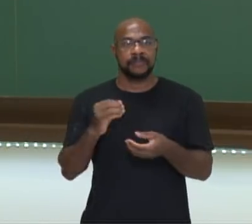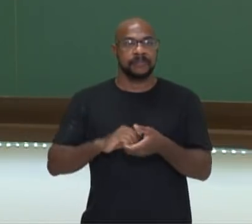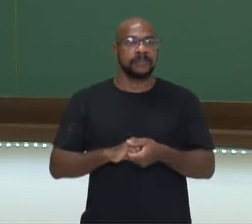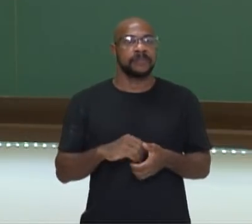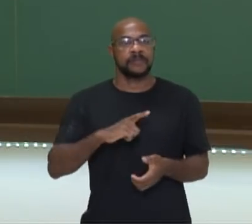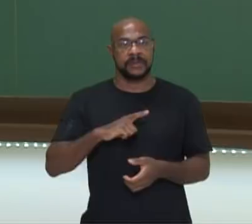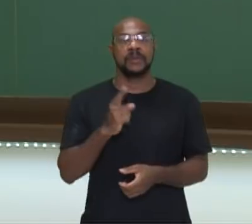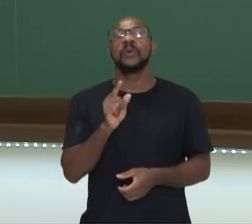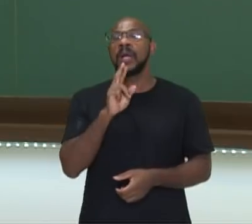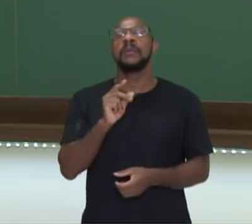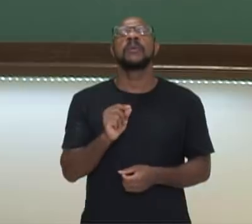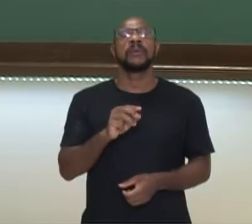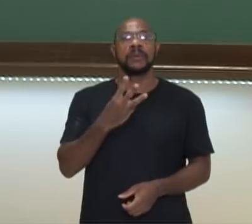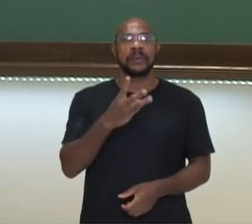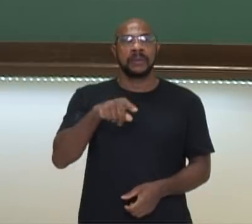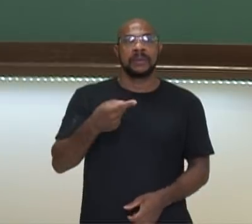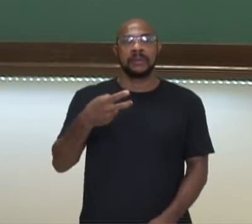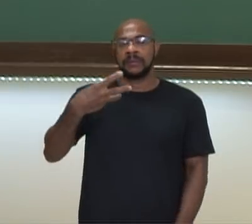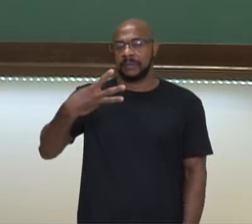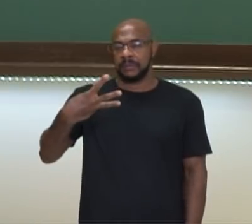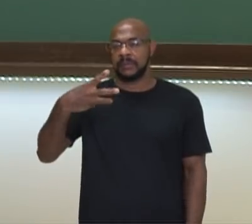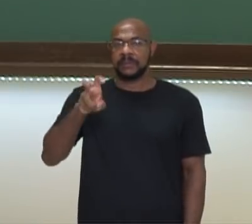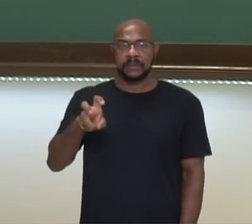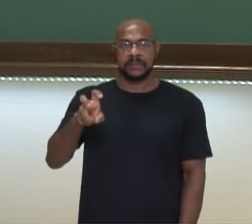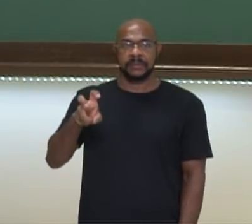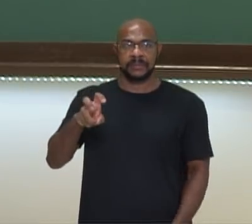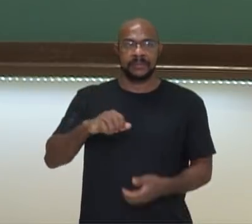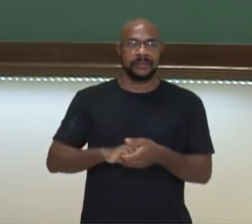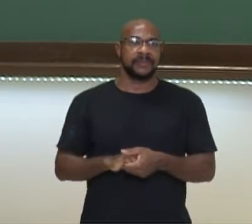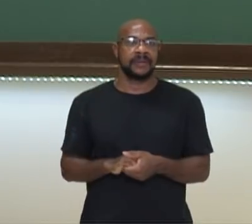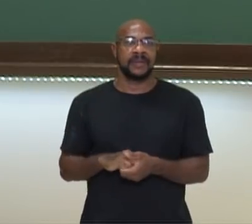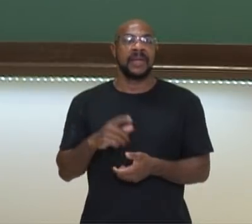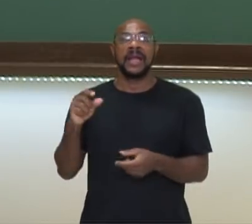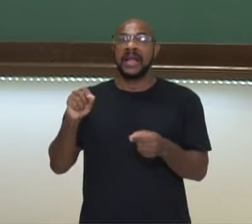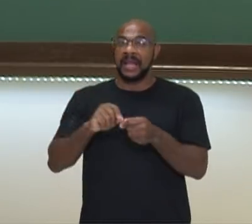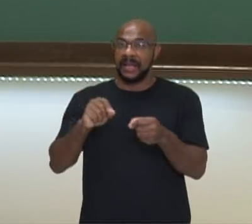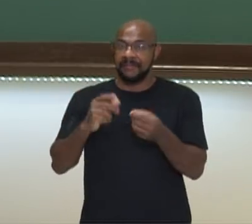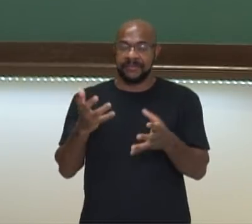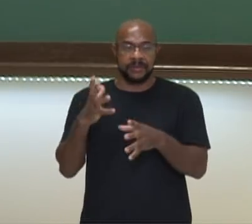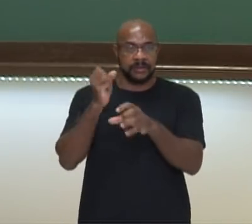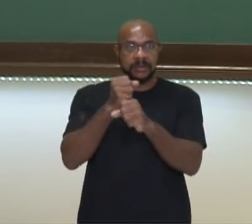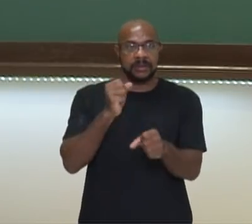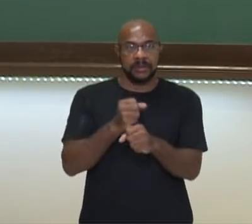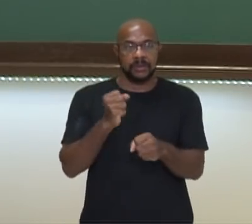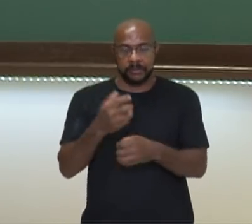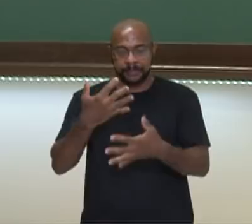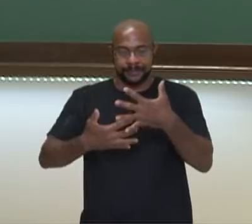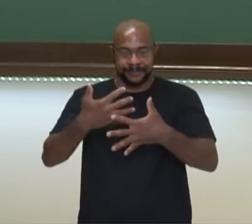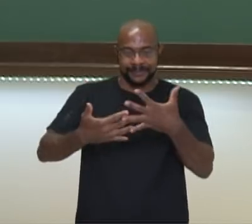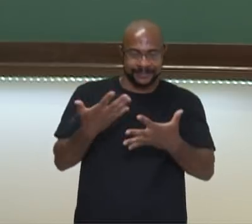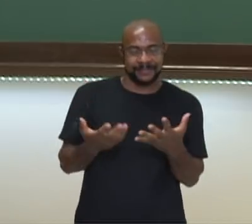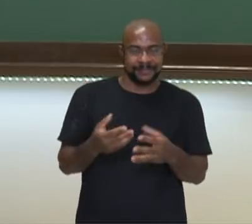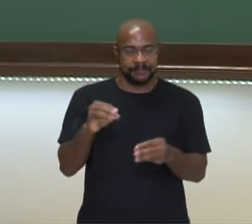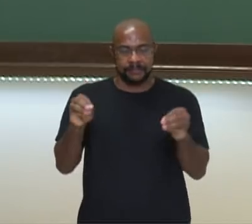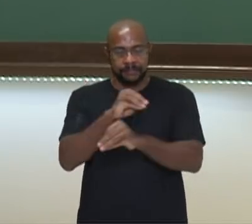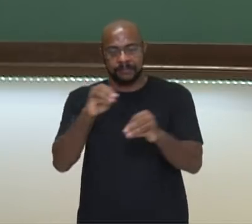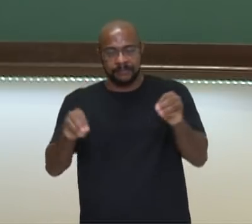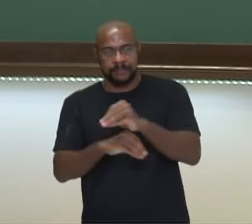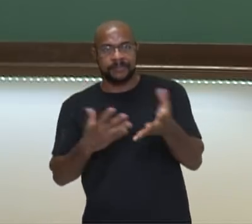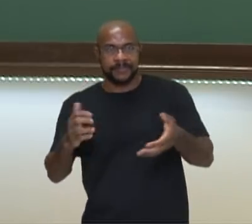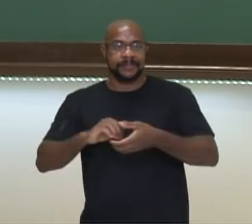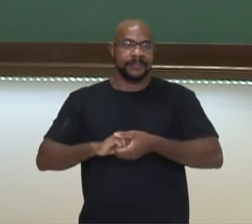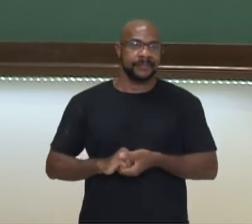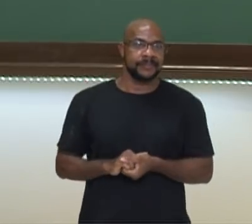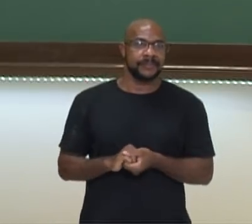ter 3,35. Fiz a conta fora de ordem porque eu sabia que não tinha reserva, não tinha empréstimo, não tinha nada. Mas se eu tivesse, eu tinha errado a conta